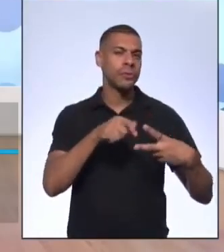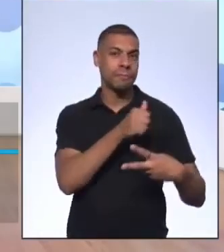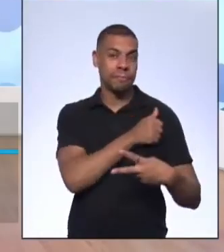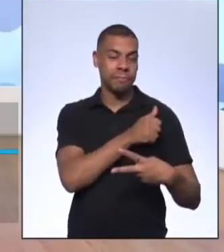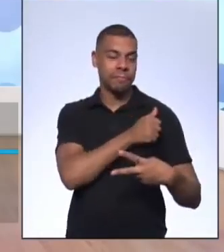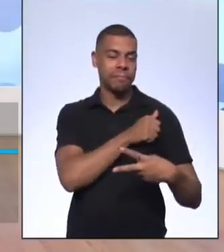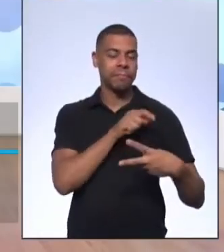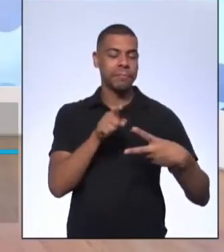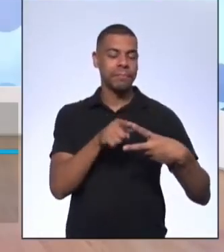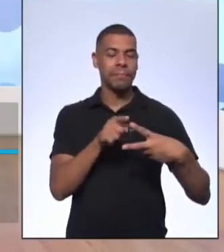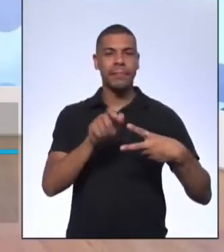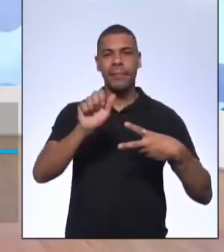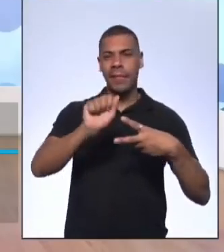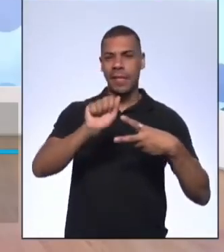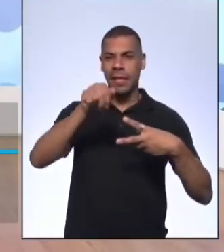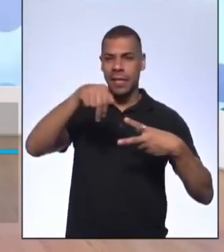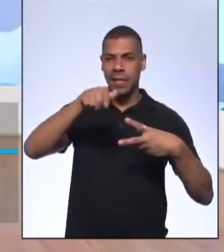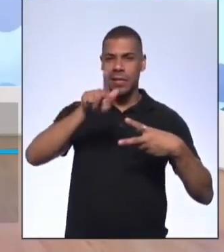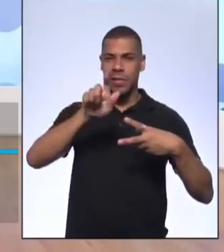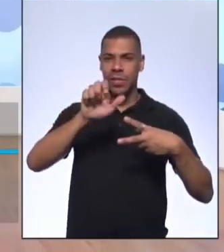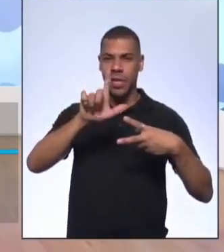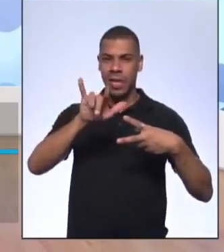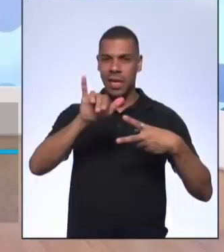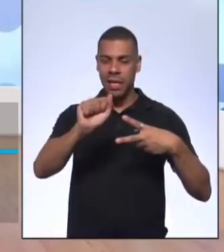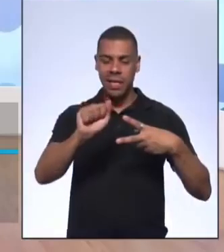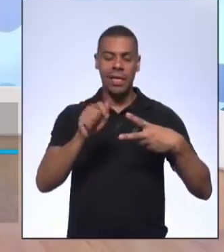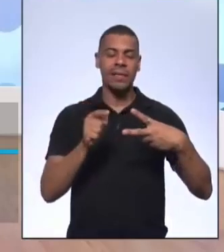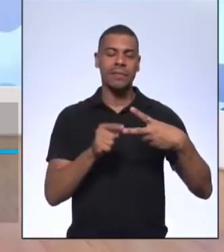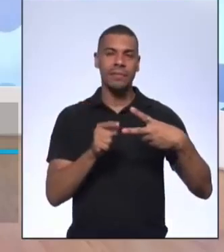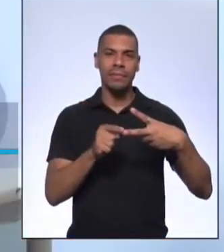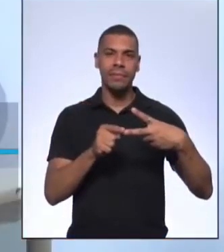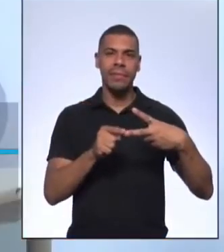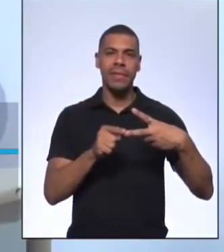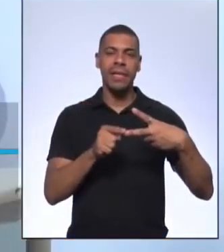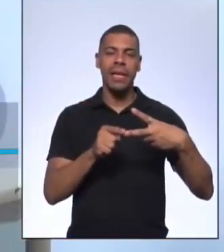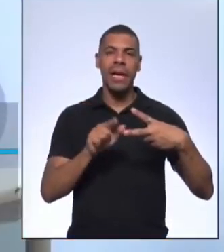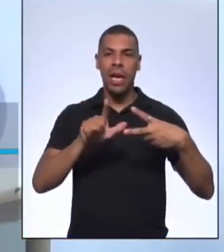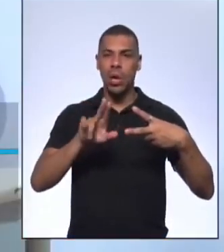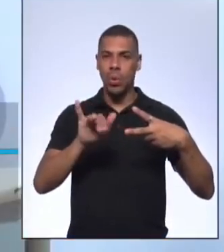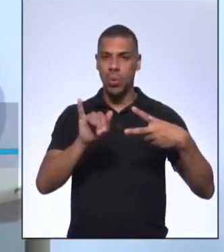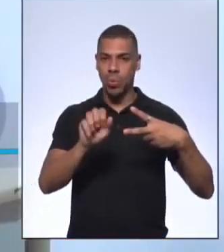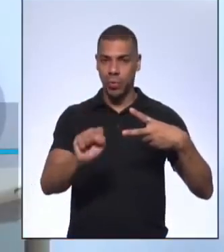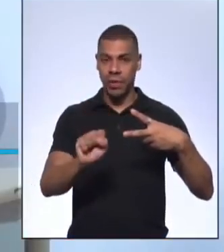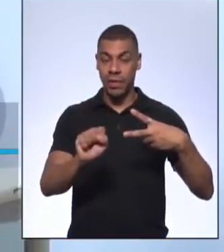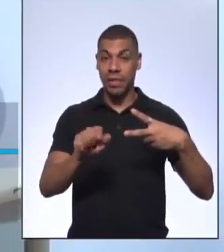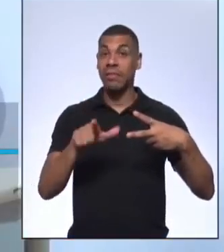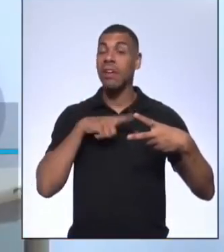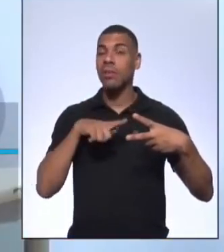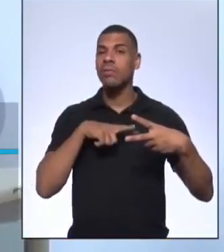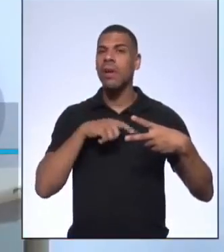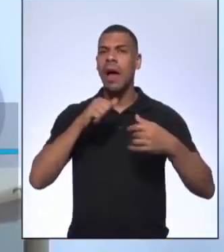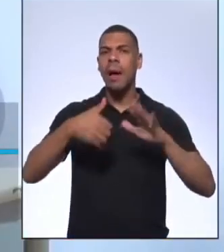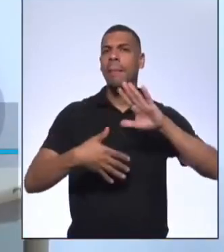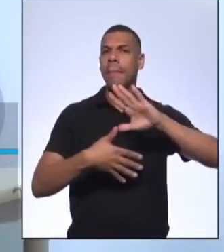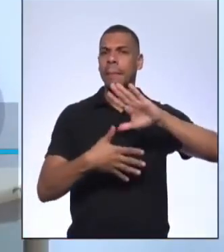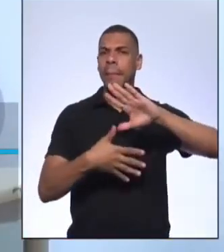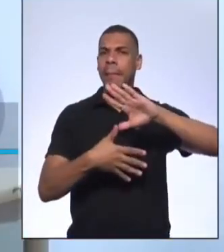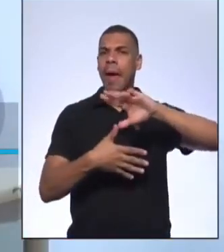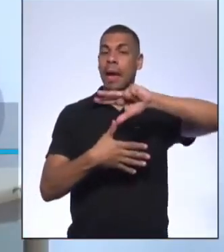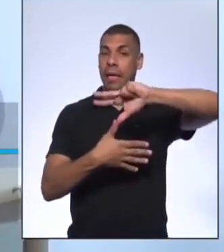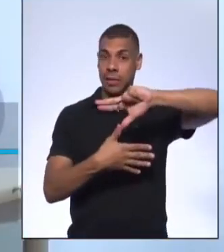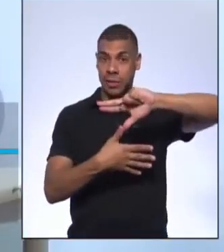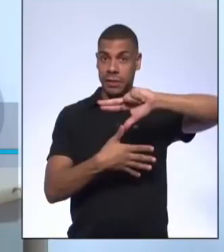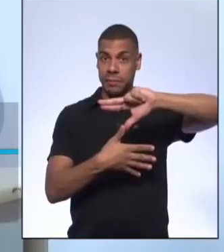participações. A Angelina, ela citou África, e o Luiz Henrique, América Latina. E apareceu também